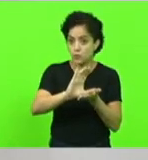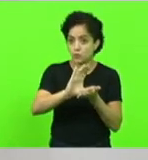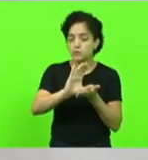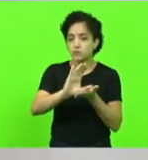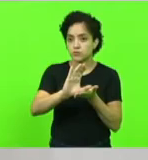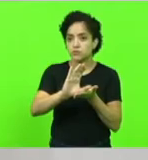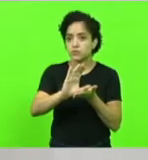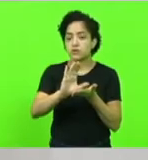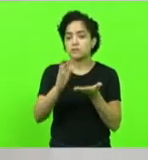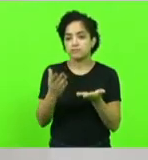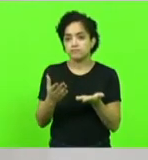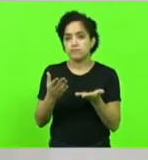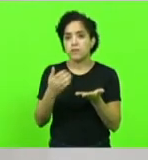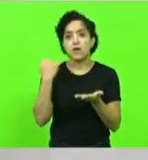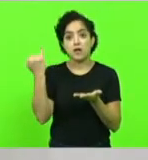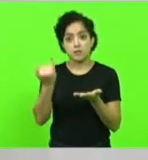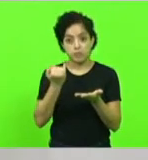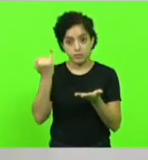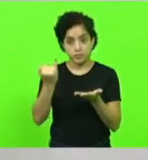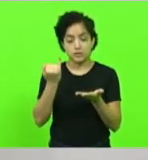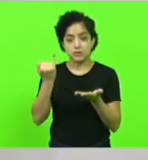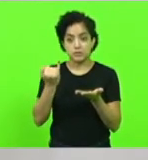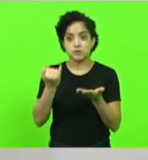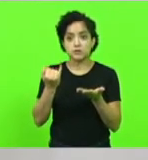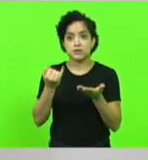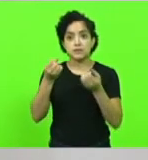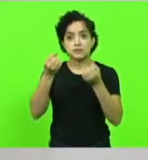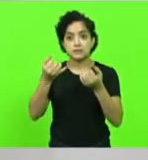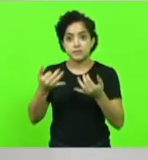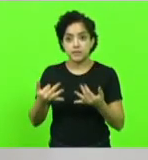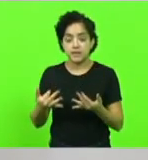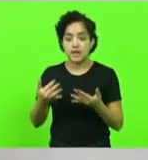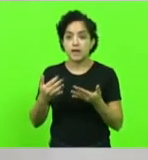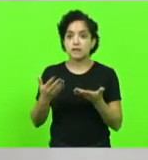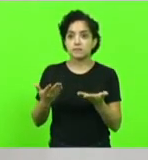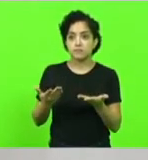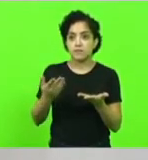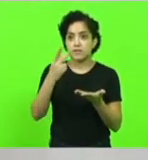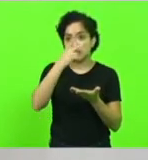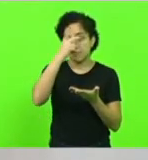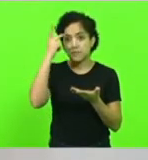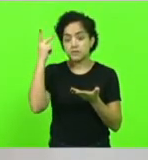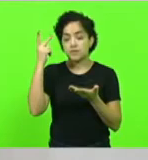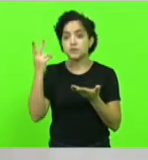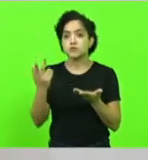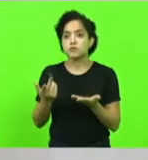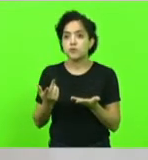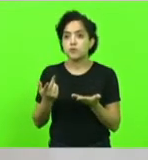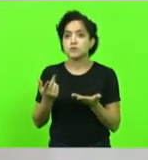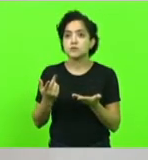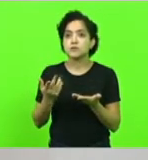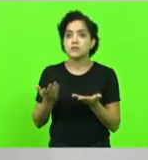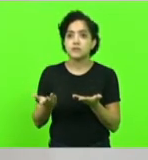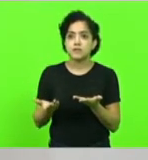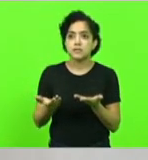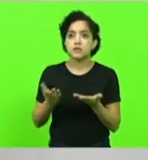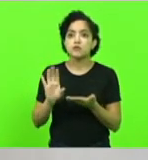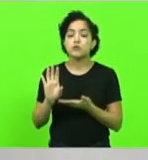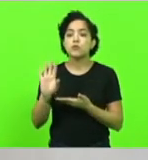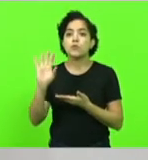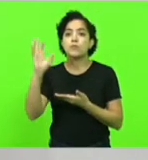é importante que se diga aqui, e algumas pessoas indiciadas, como ocorreu